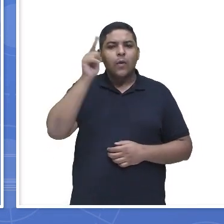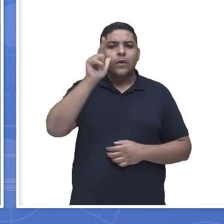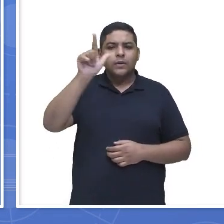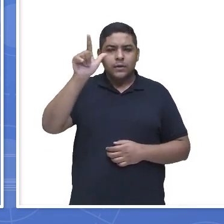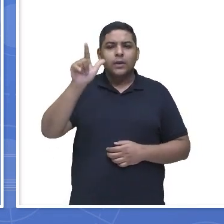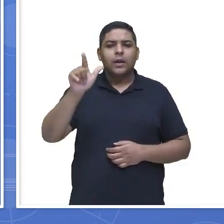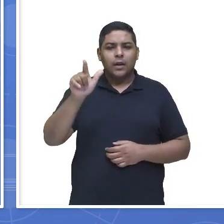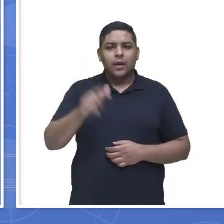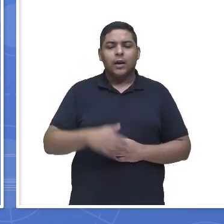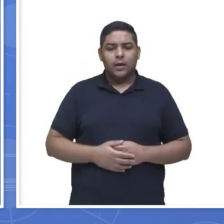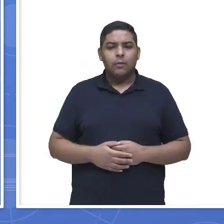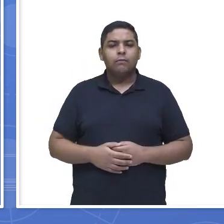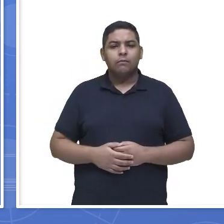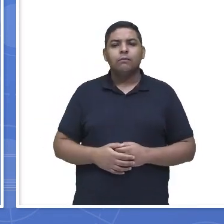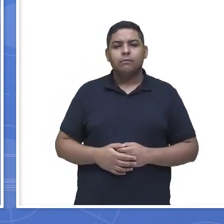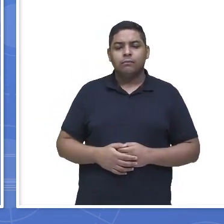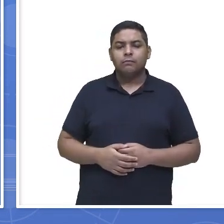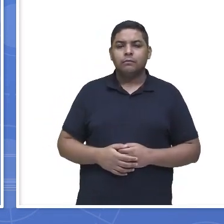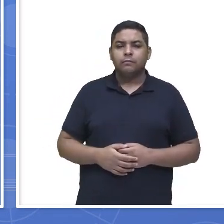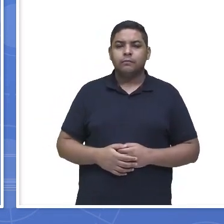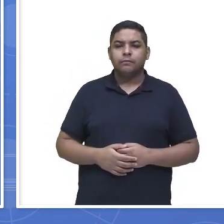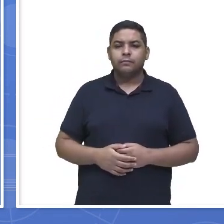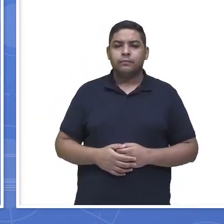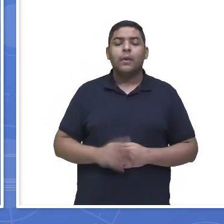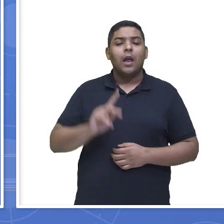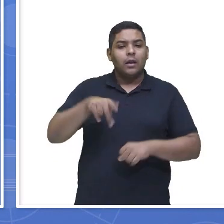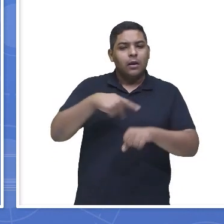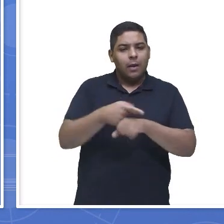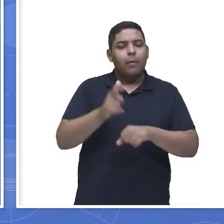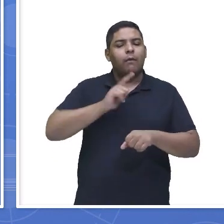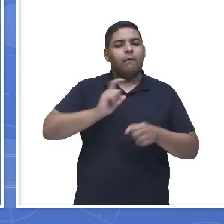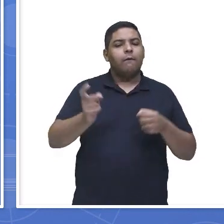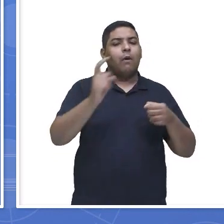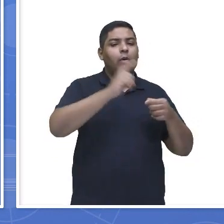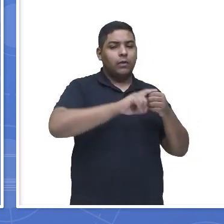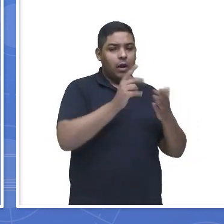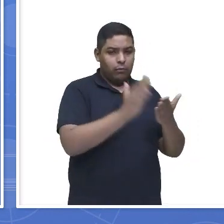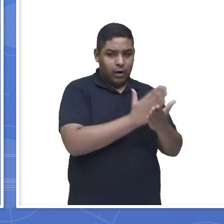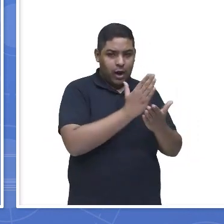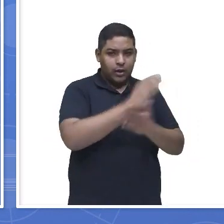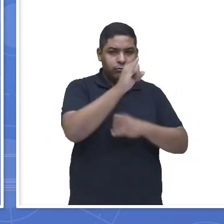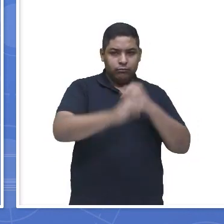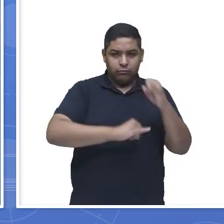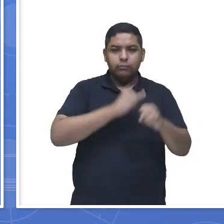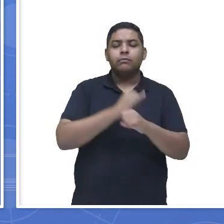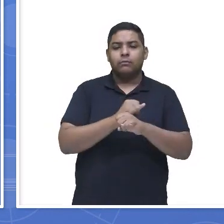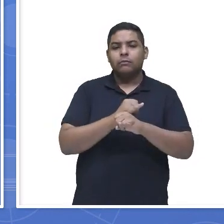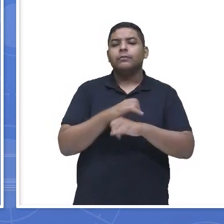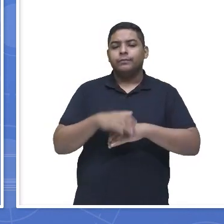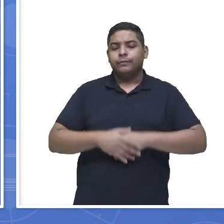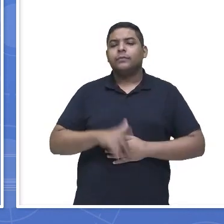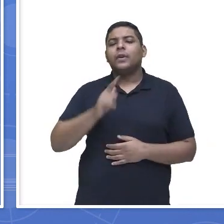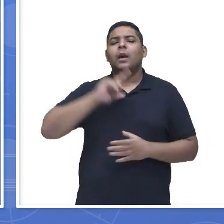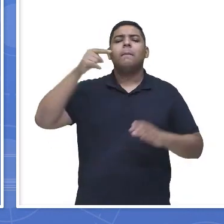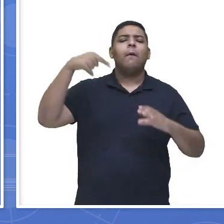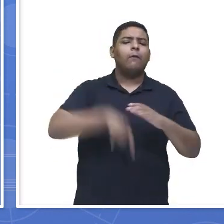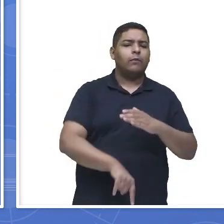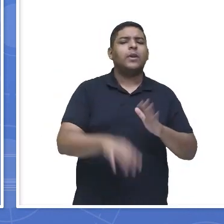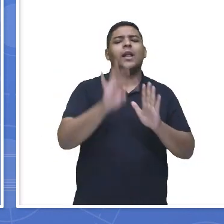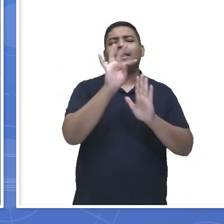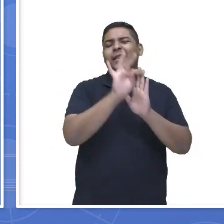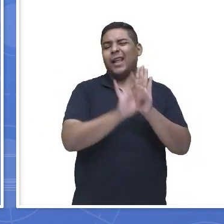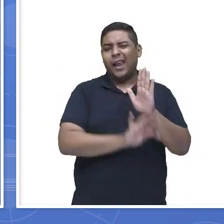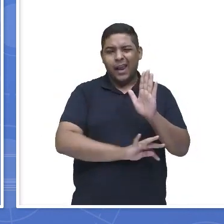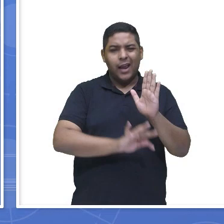um pouquinho o que era esse ceticismo. Depois vocês vão voltar lá no caderno digital e vão aprofundar, porque tem muitos textos interessantes lá